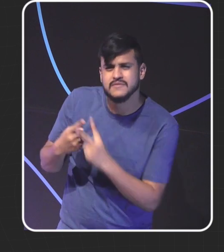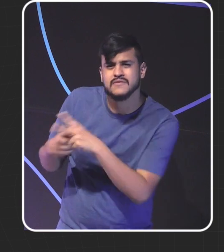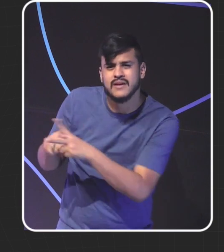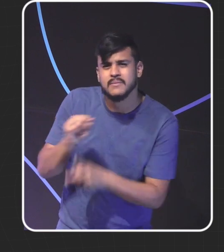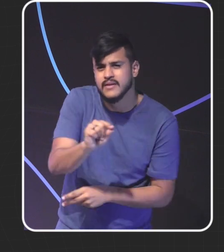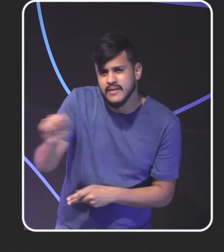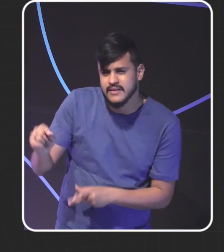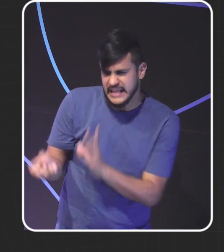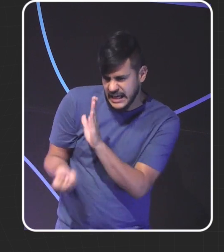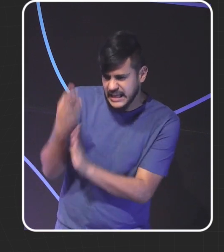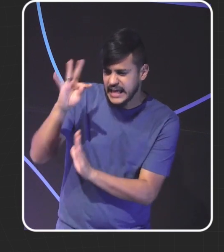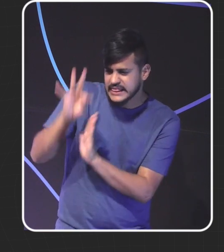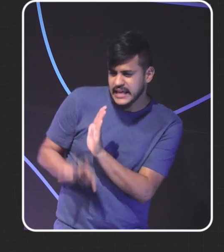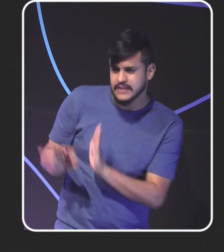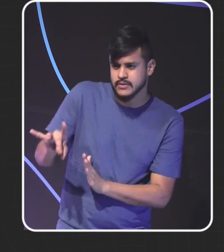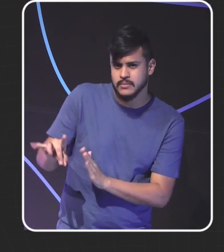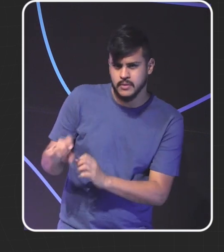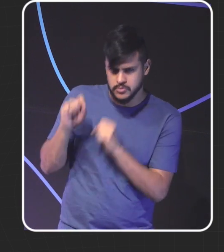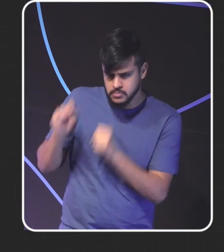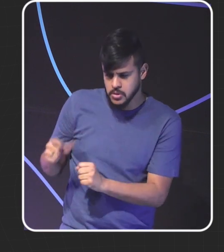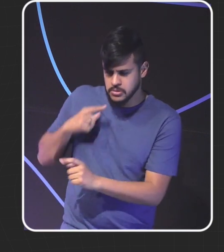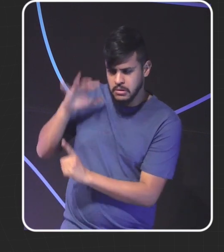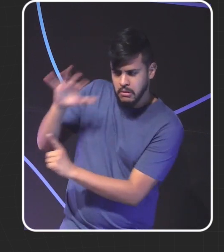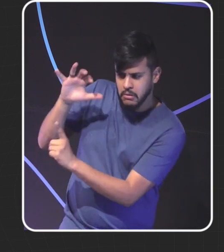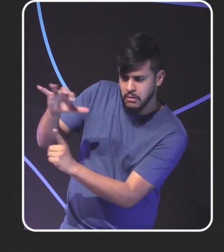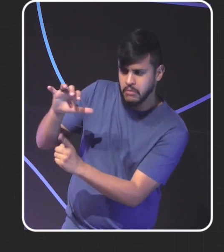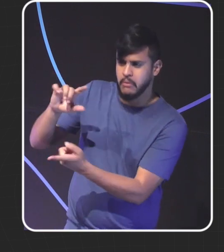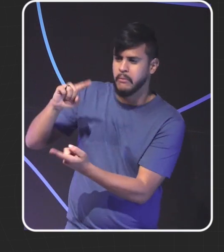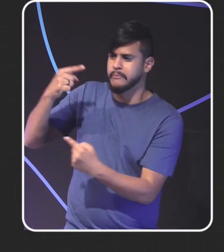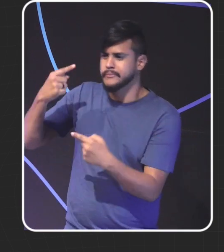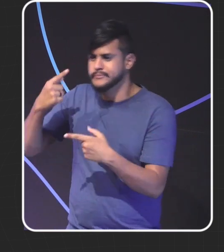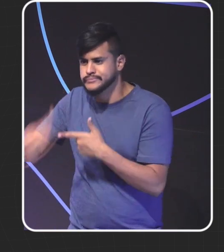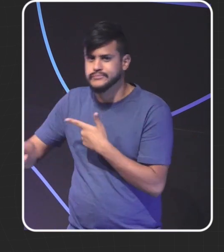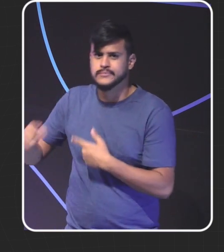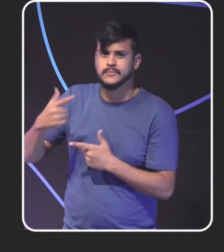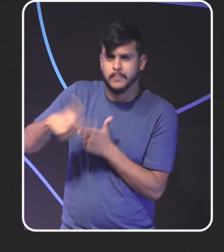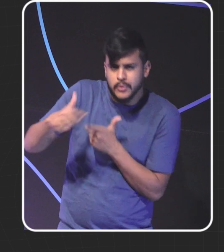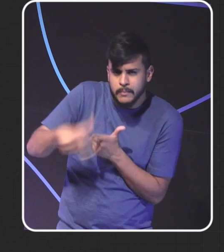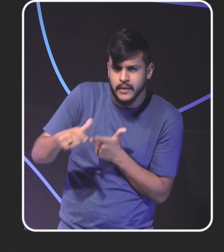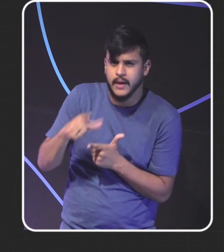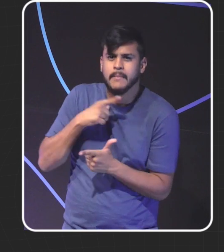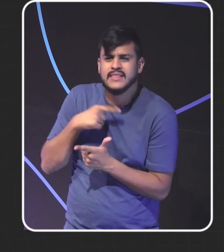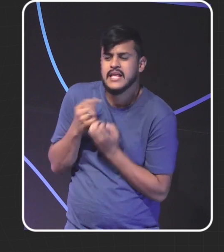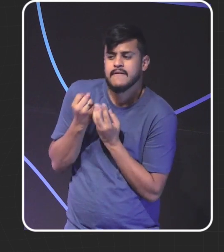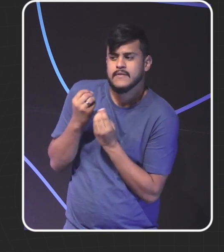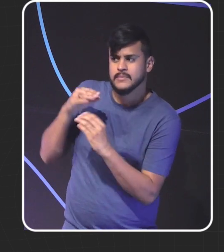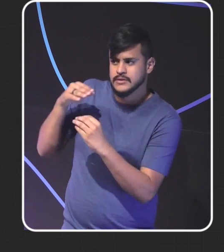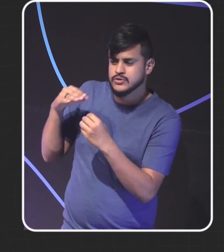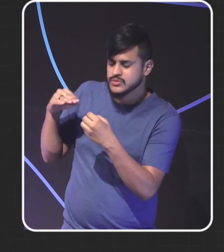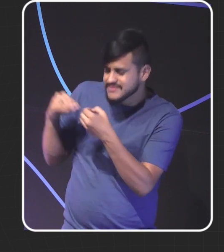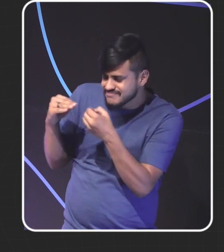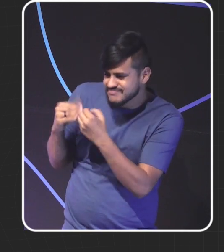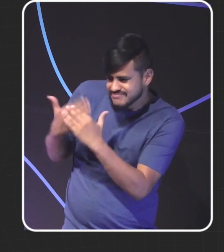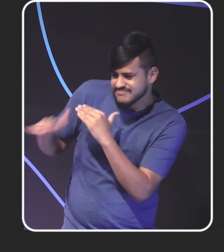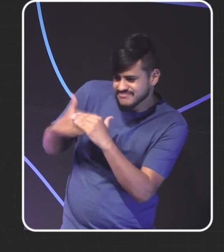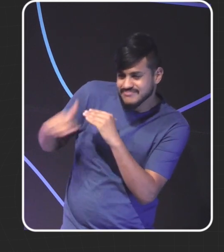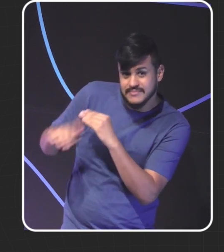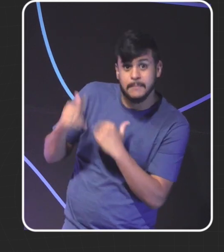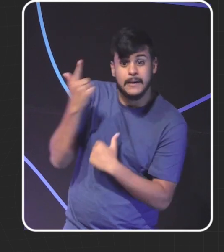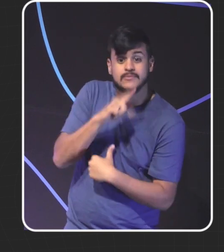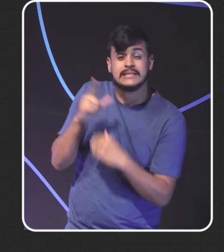esses textos automáticos, elas podem sofrer algum input, elas podem ser alimentadas de uma forma que elas possam ser mais precisas,